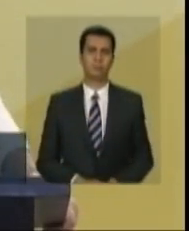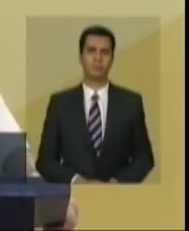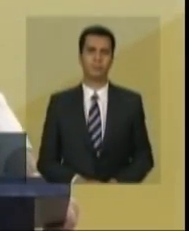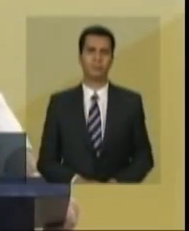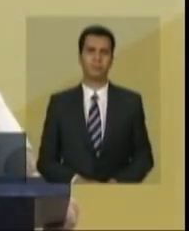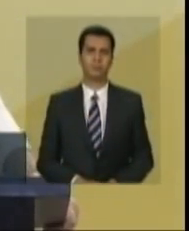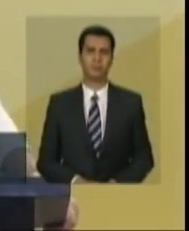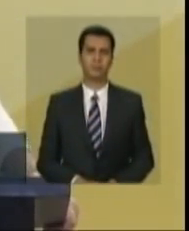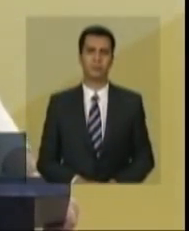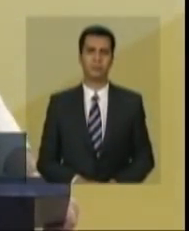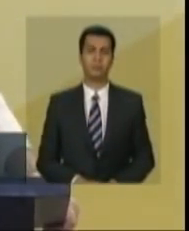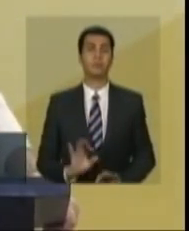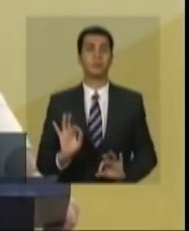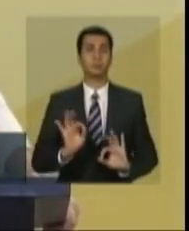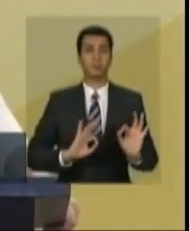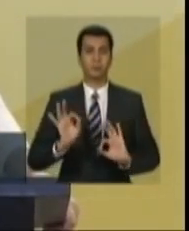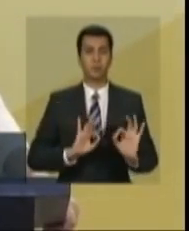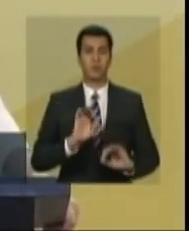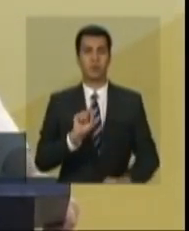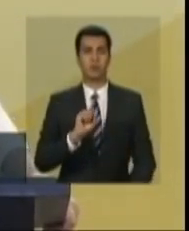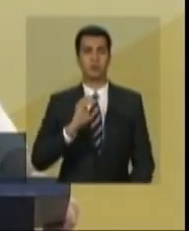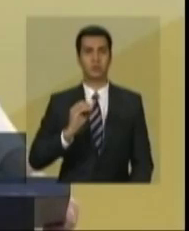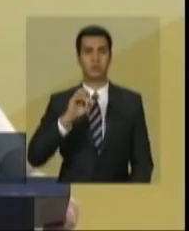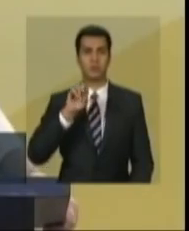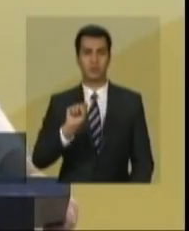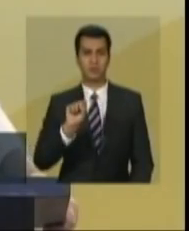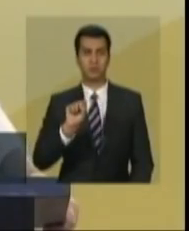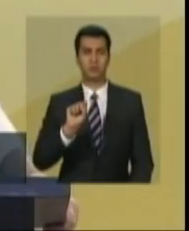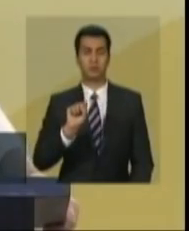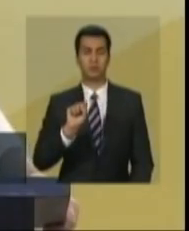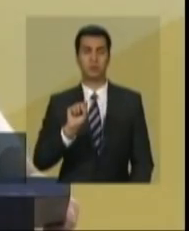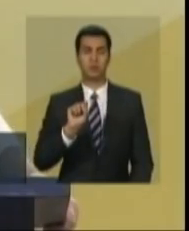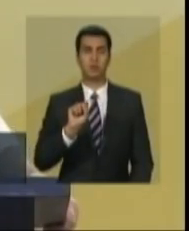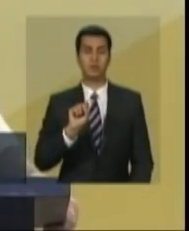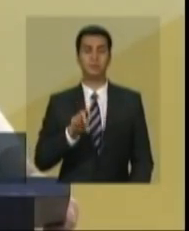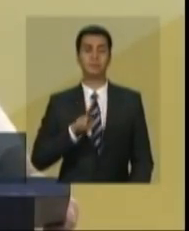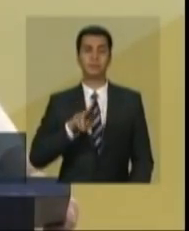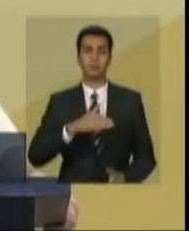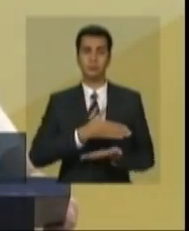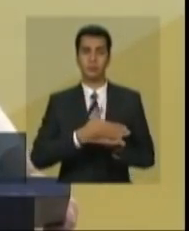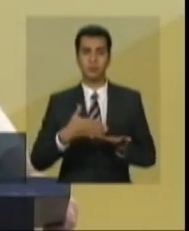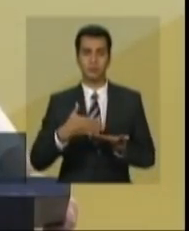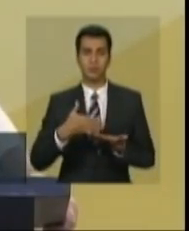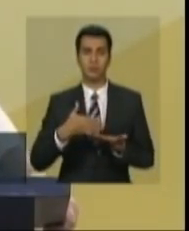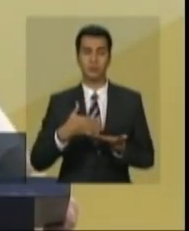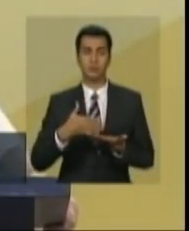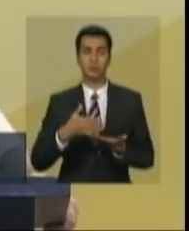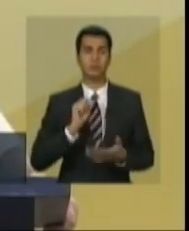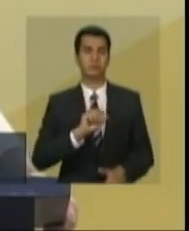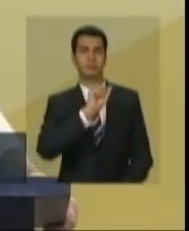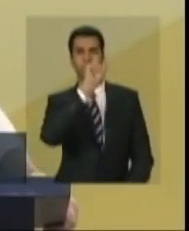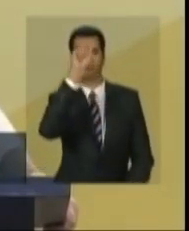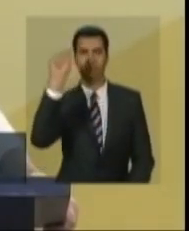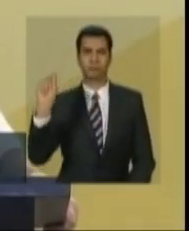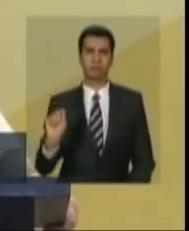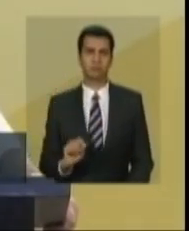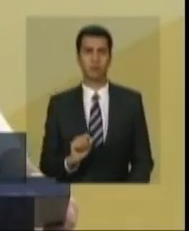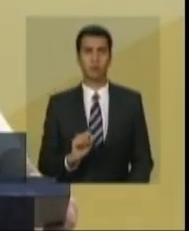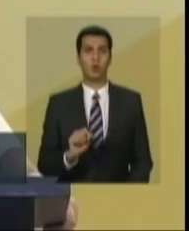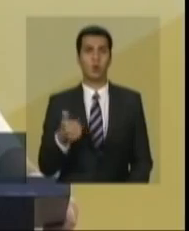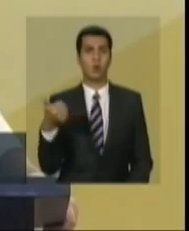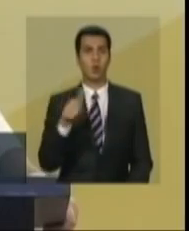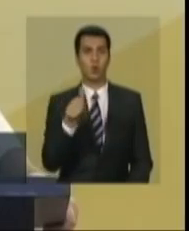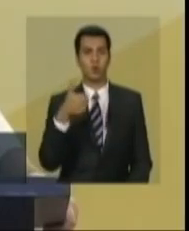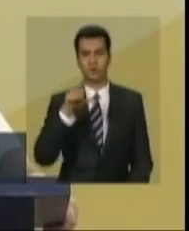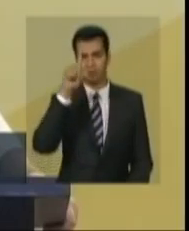O programa SOS Emergências, como eu disse, vai começar nos 11 maiores